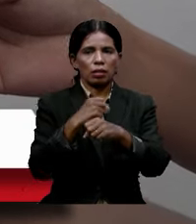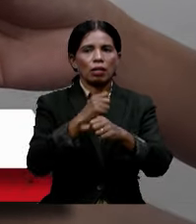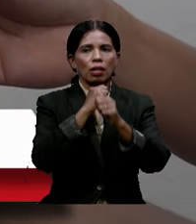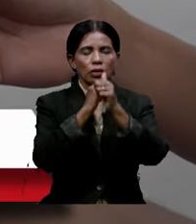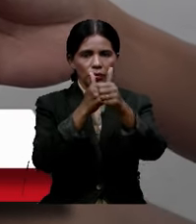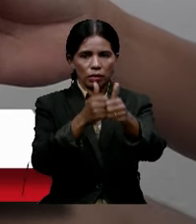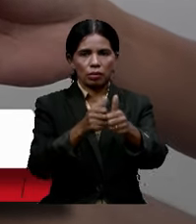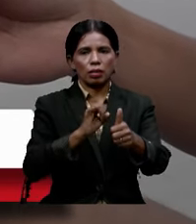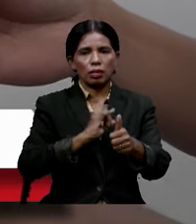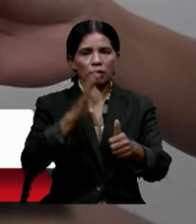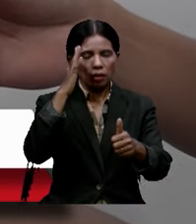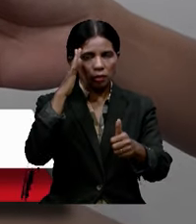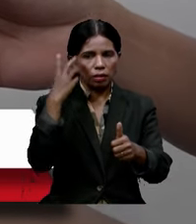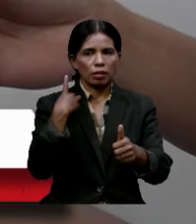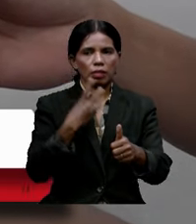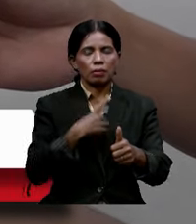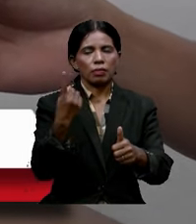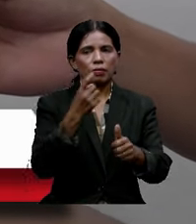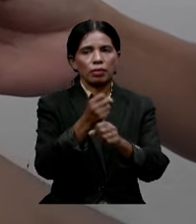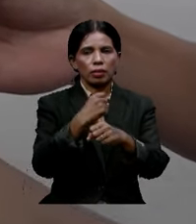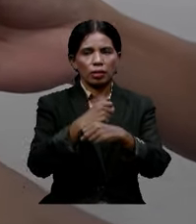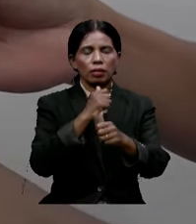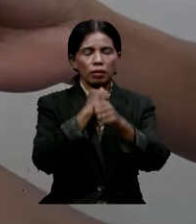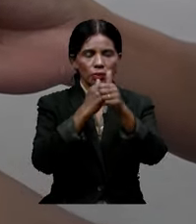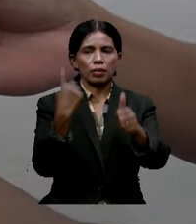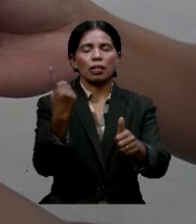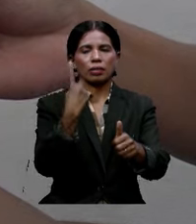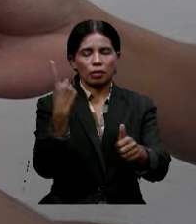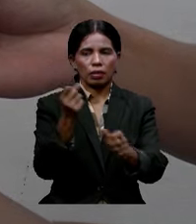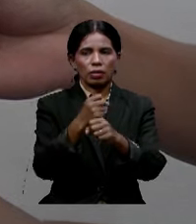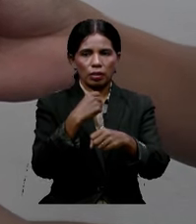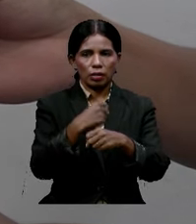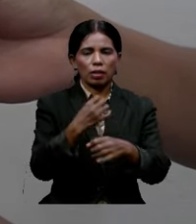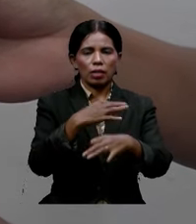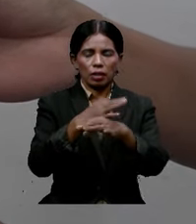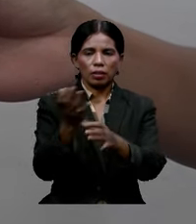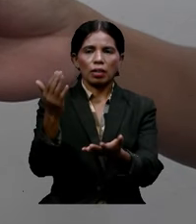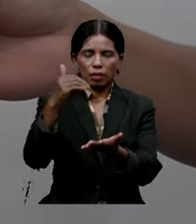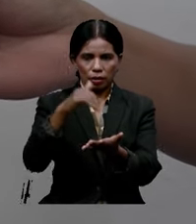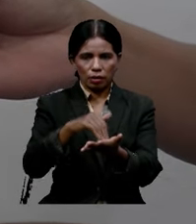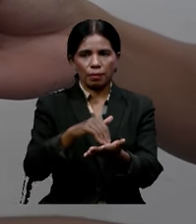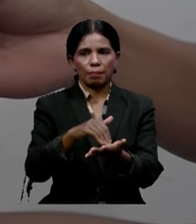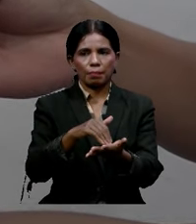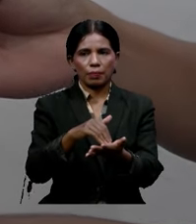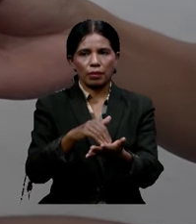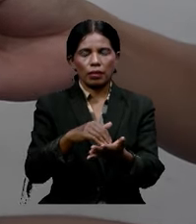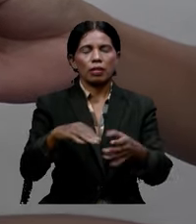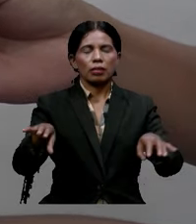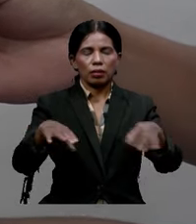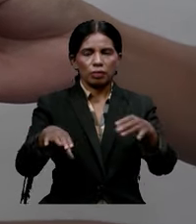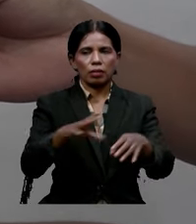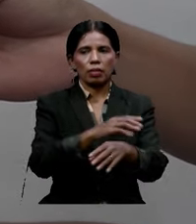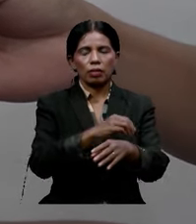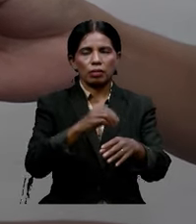hanoin amisena fatin halo advocacia pro hodi bele hal hadian diutan servisu